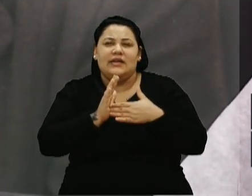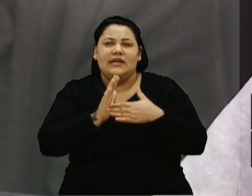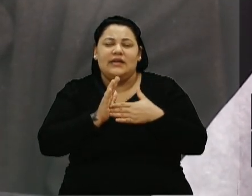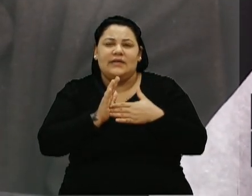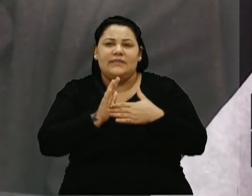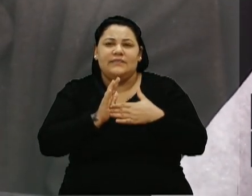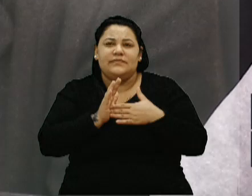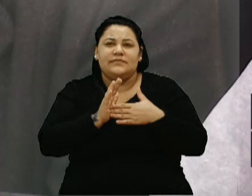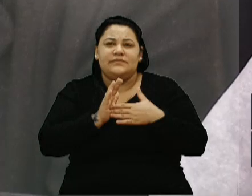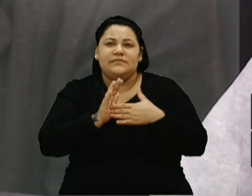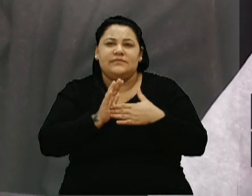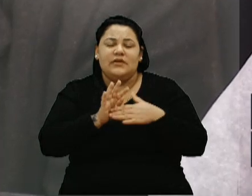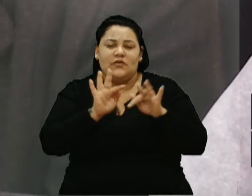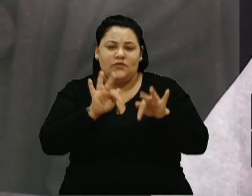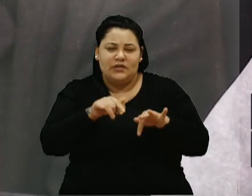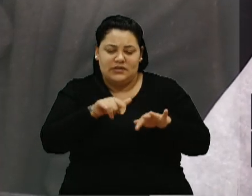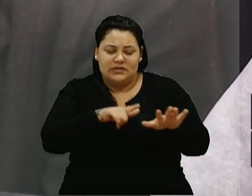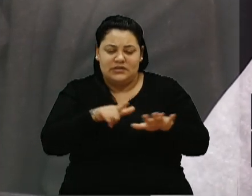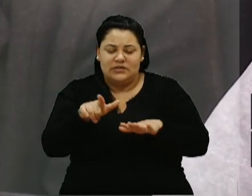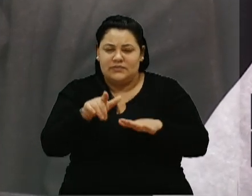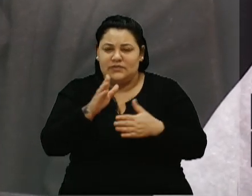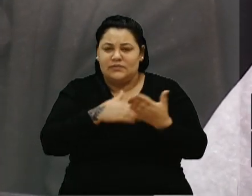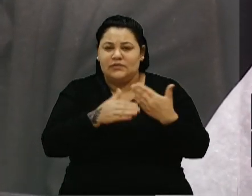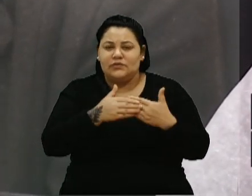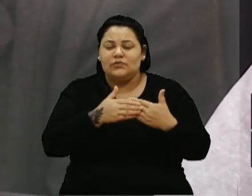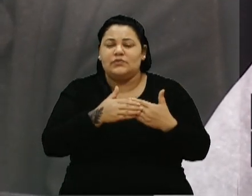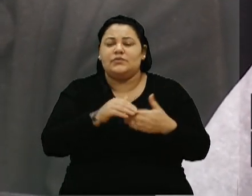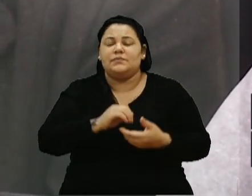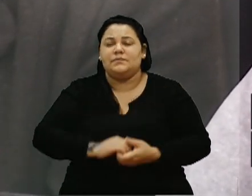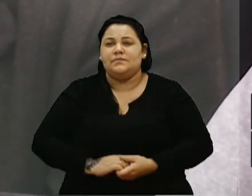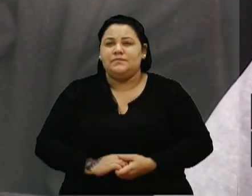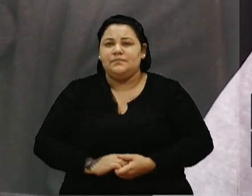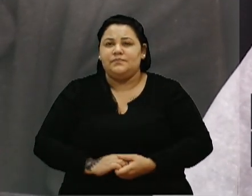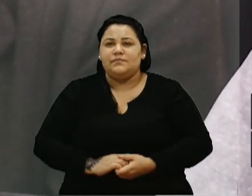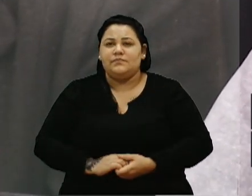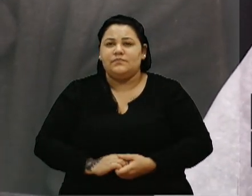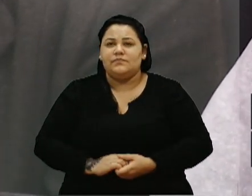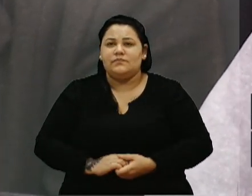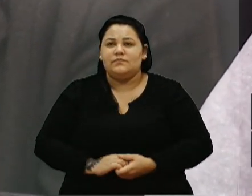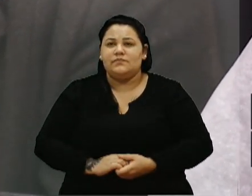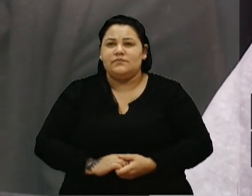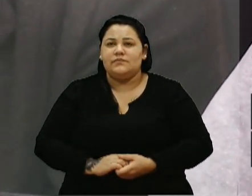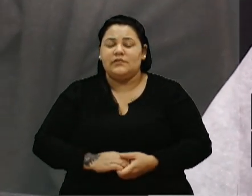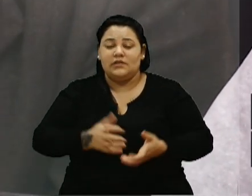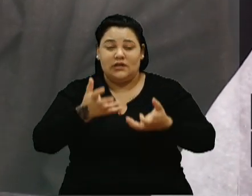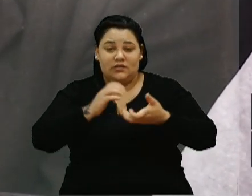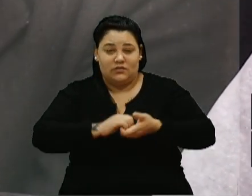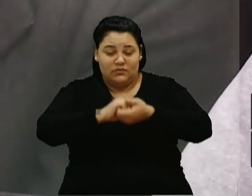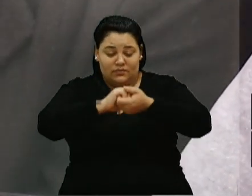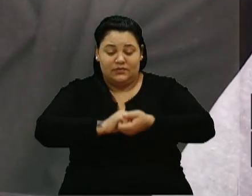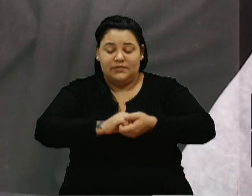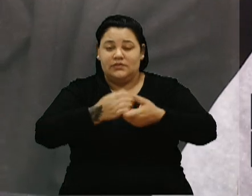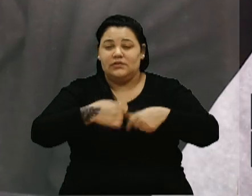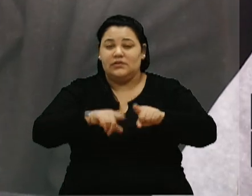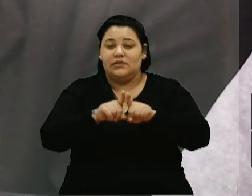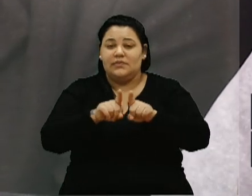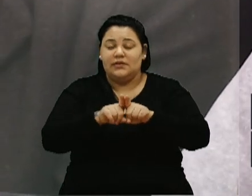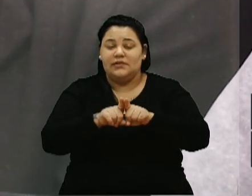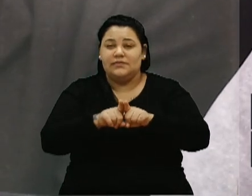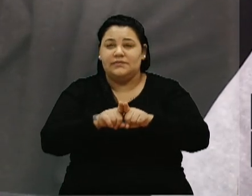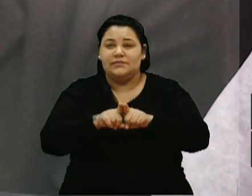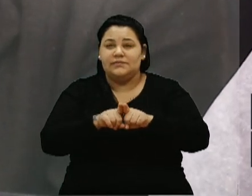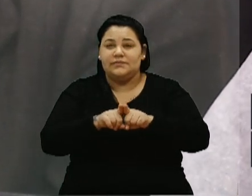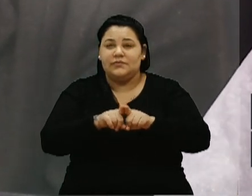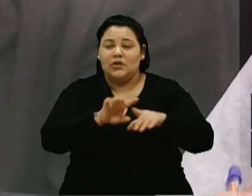final dessa semana aí da luta antimanicomial. Quero complementar aí o